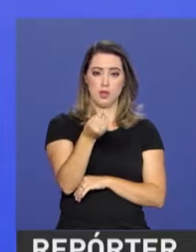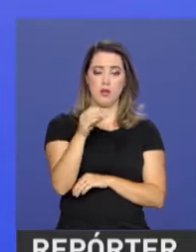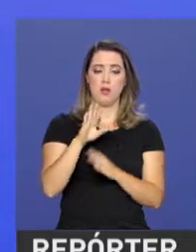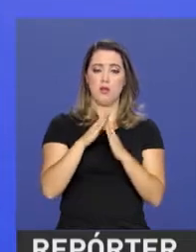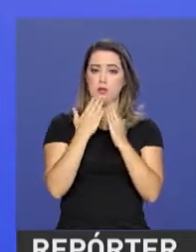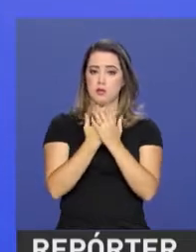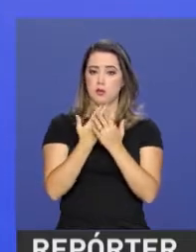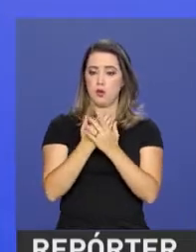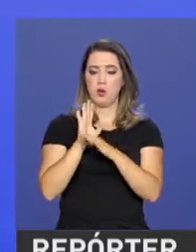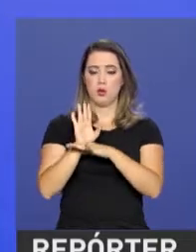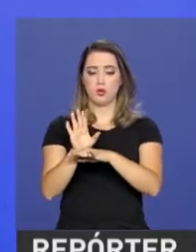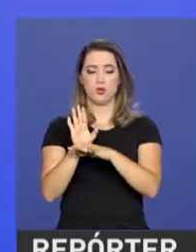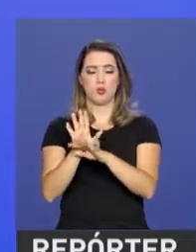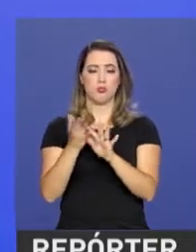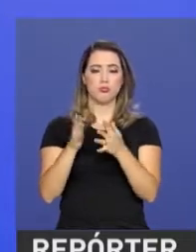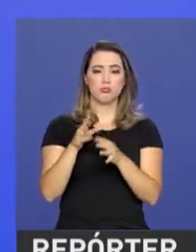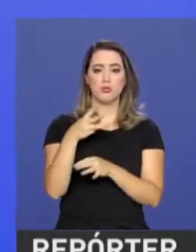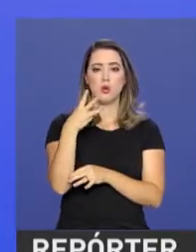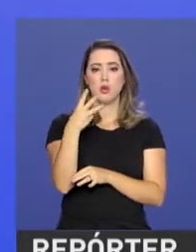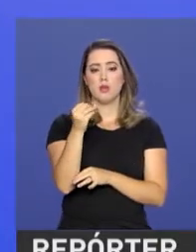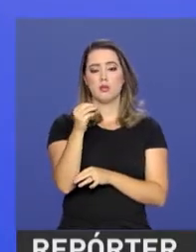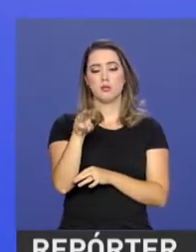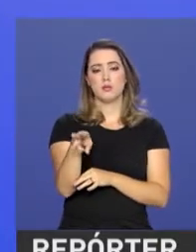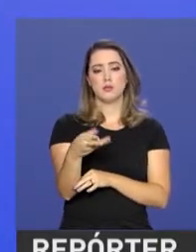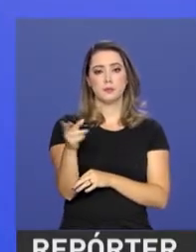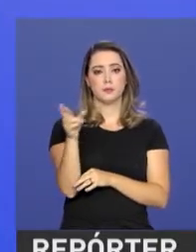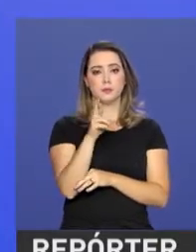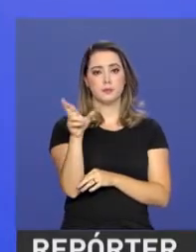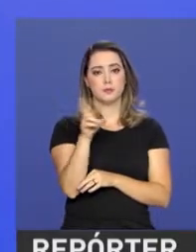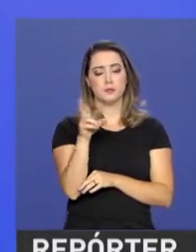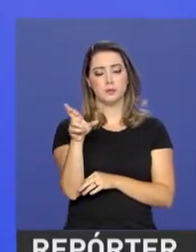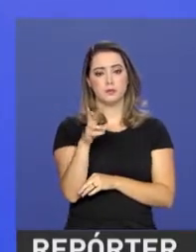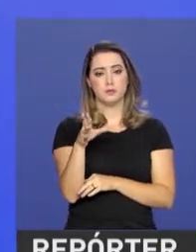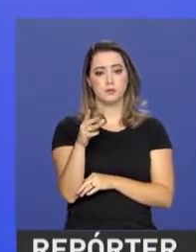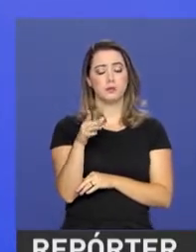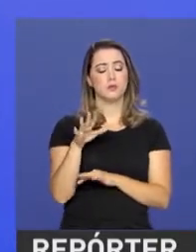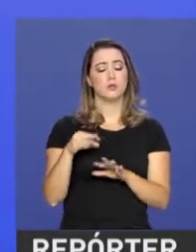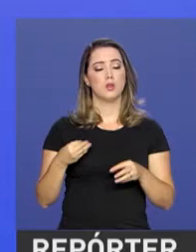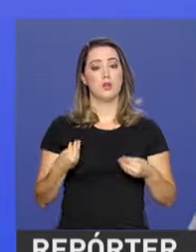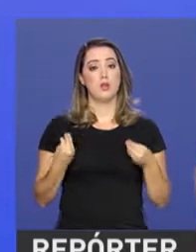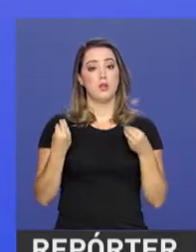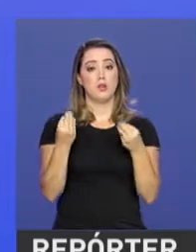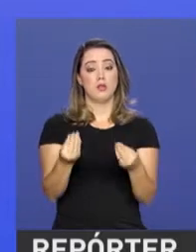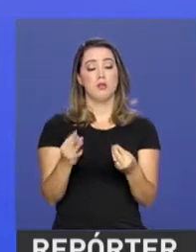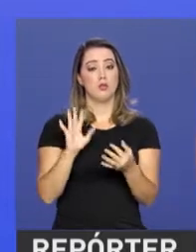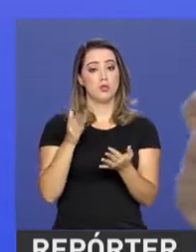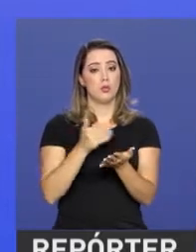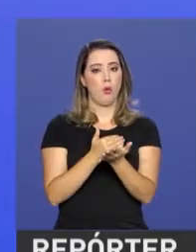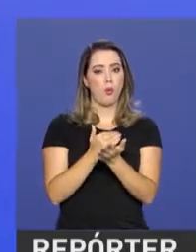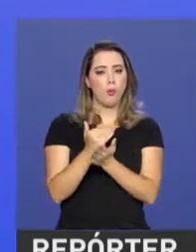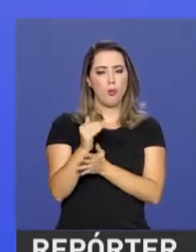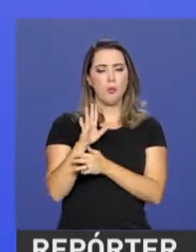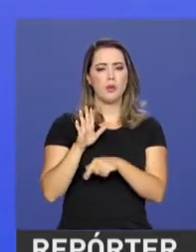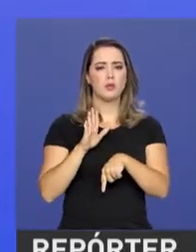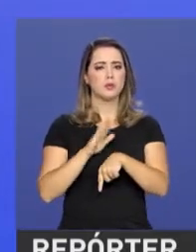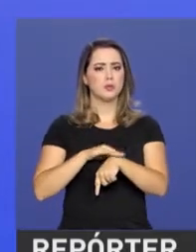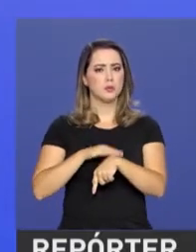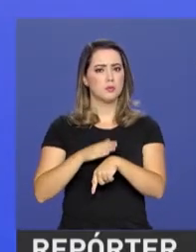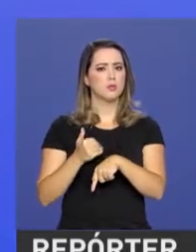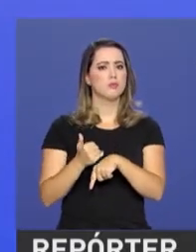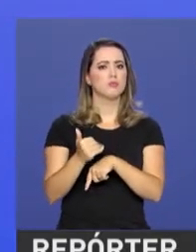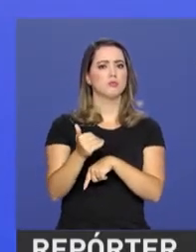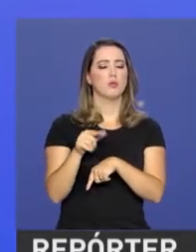apoio financeiro de cerca de 300 milhões de reais garantindo de início da primeira etapa